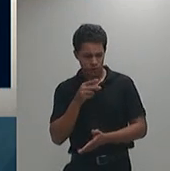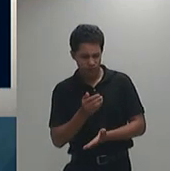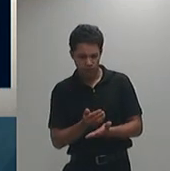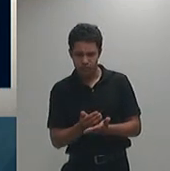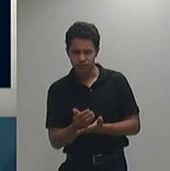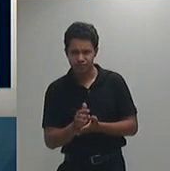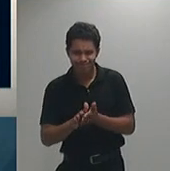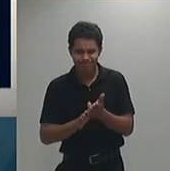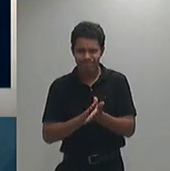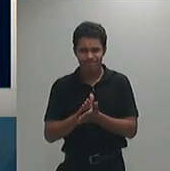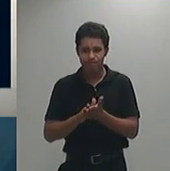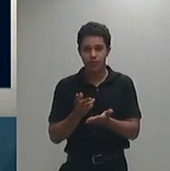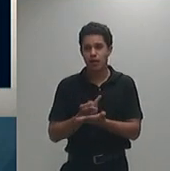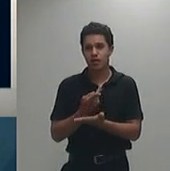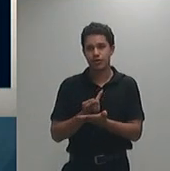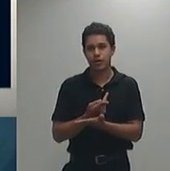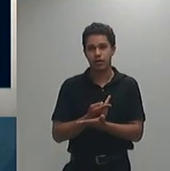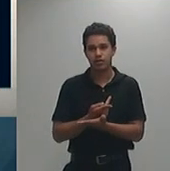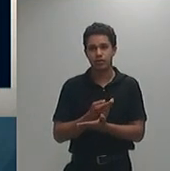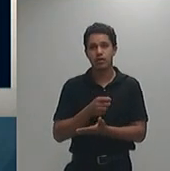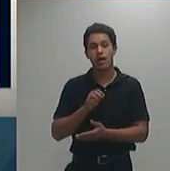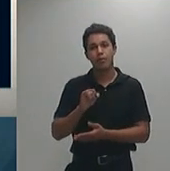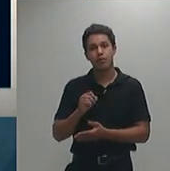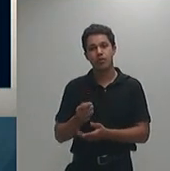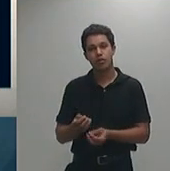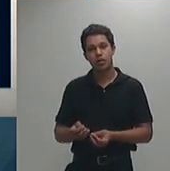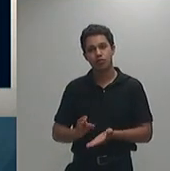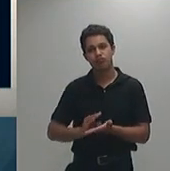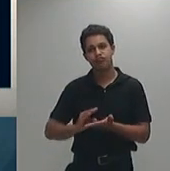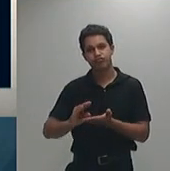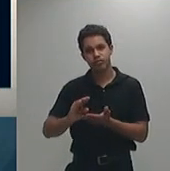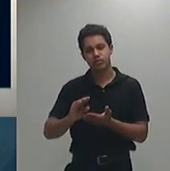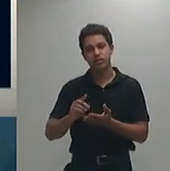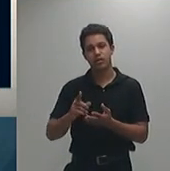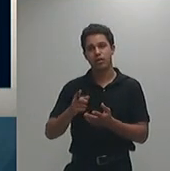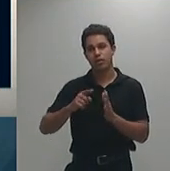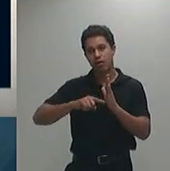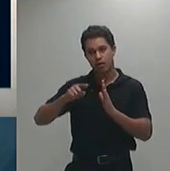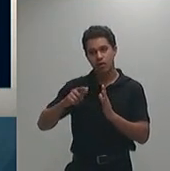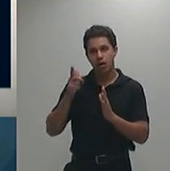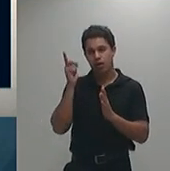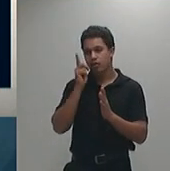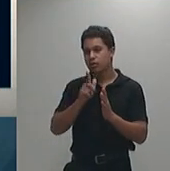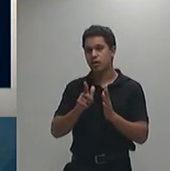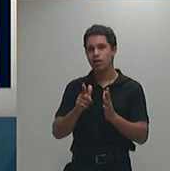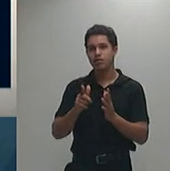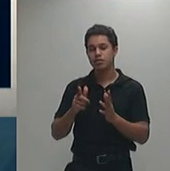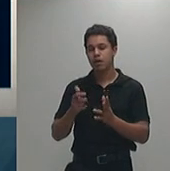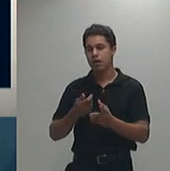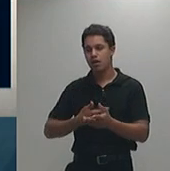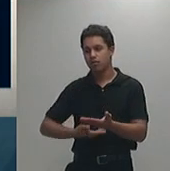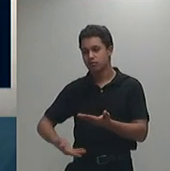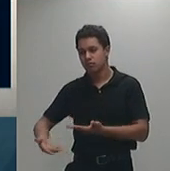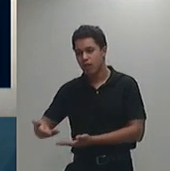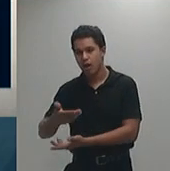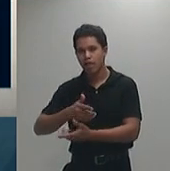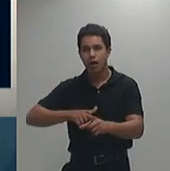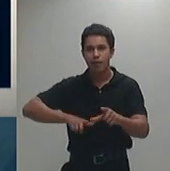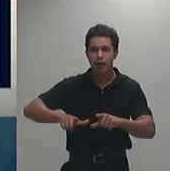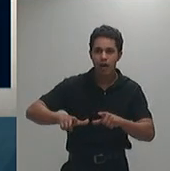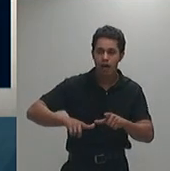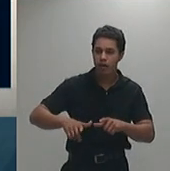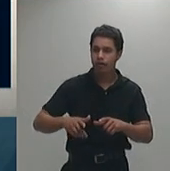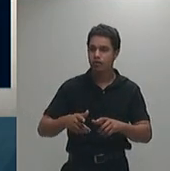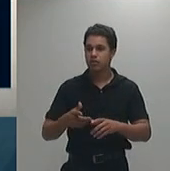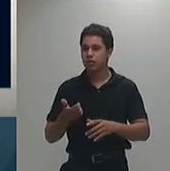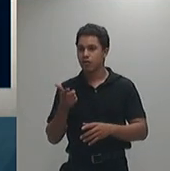É de fato o empreendedor o empreendedorismo ele gera também empregos gerar renda gera